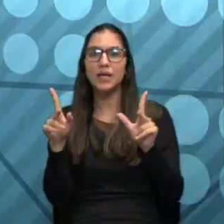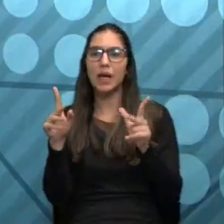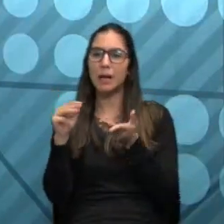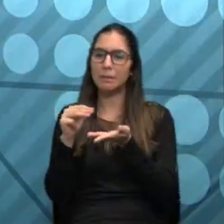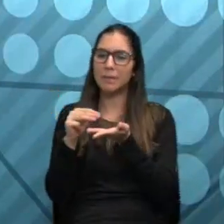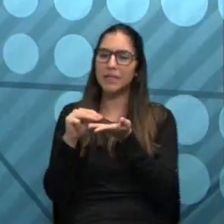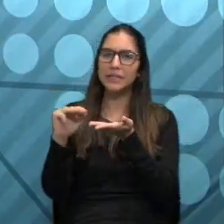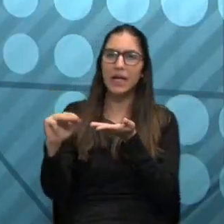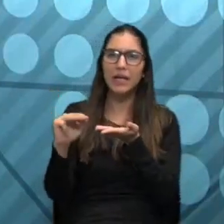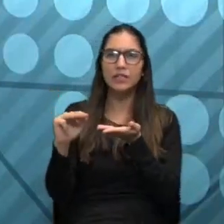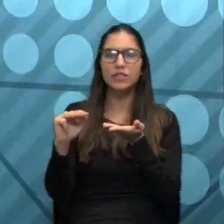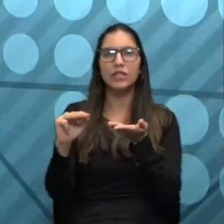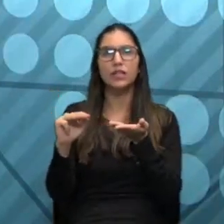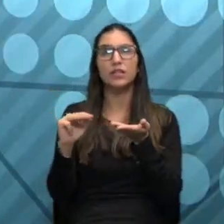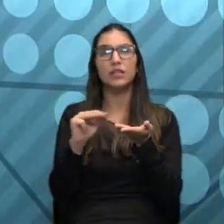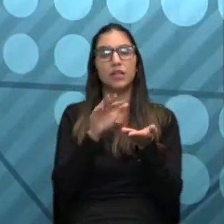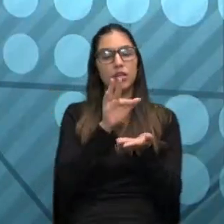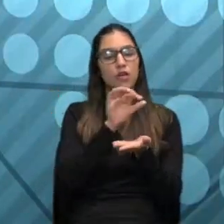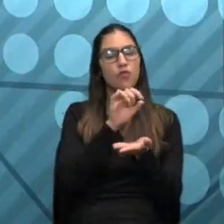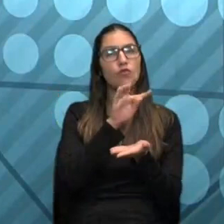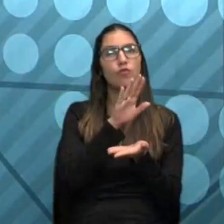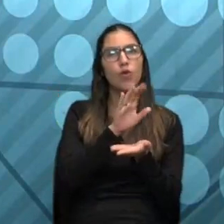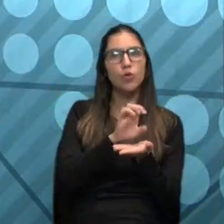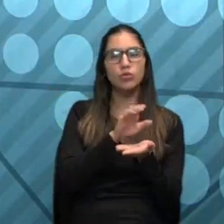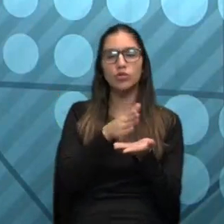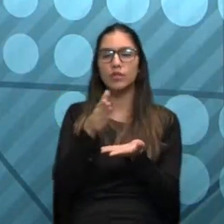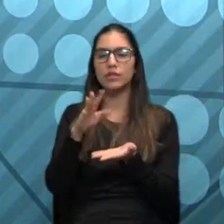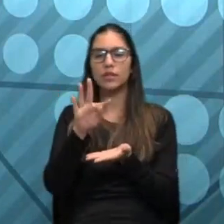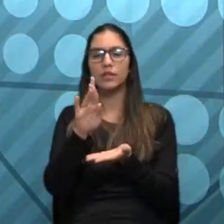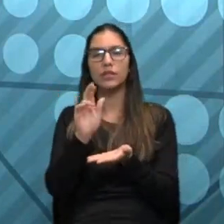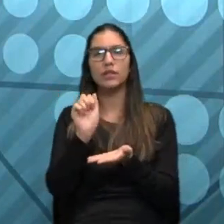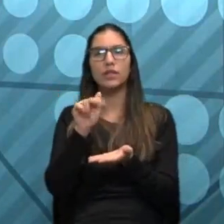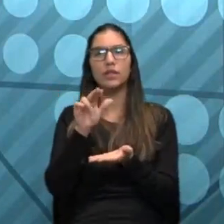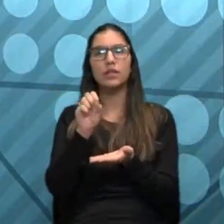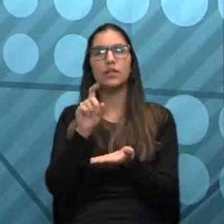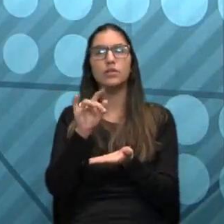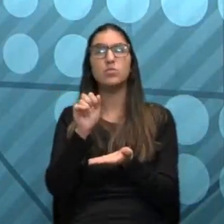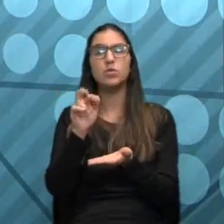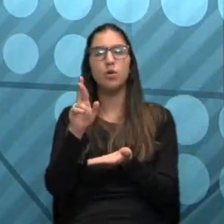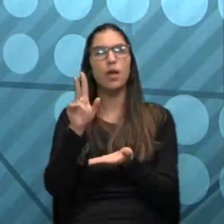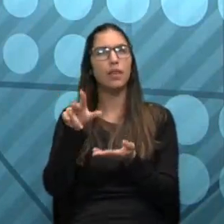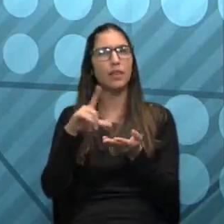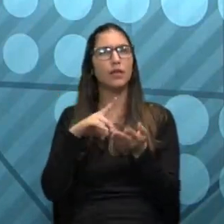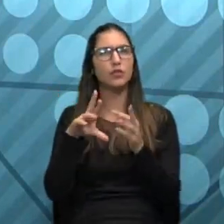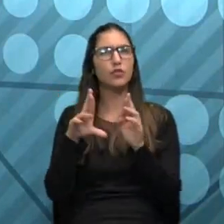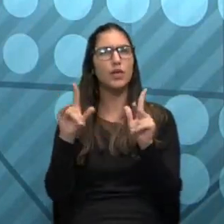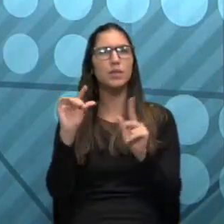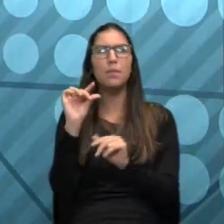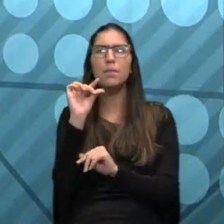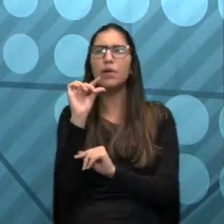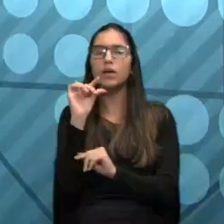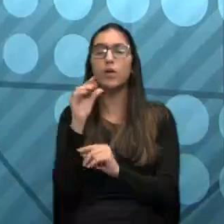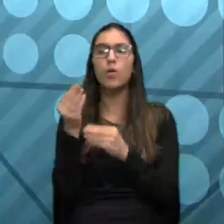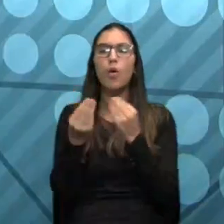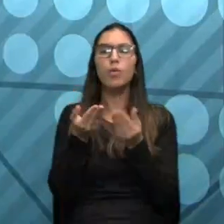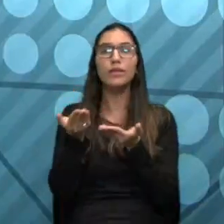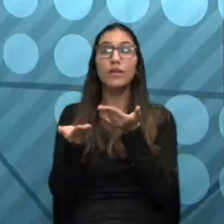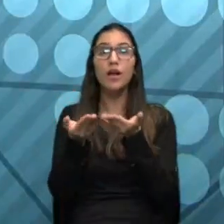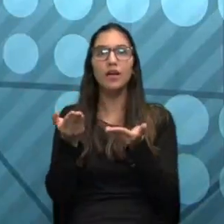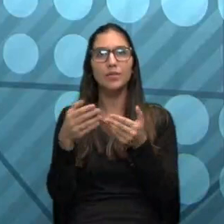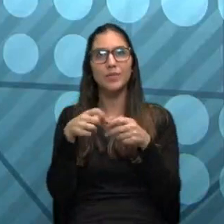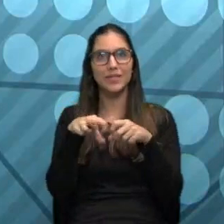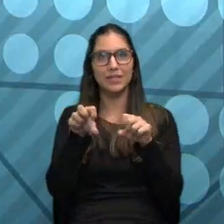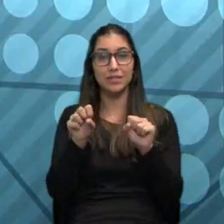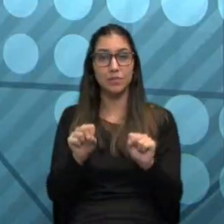mensagem e transmissor, ou fonte e transmissor. É uma diferença, às vezes, muito sutil, que depende de como a gente está tratando o sistema de